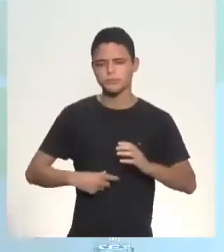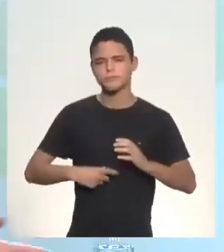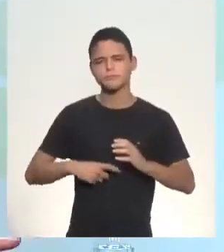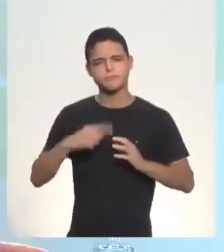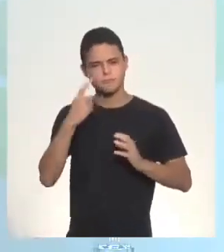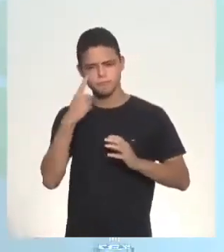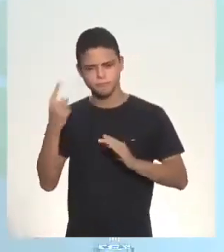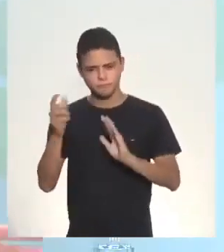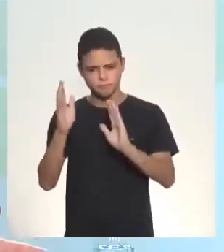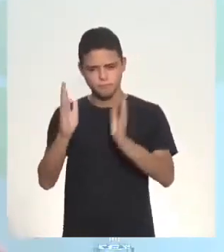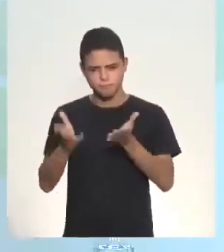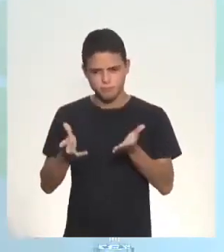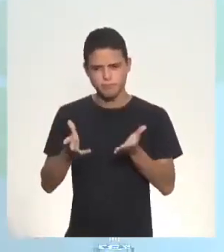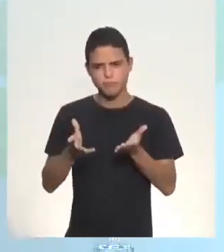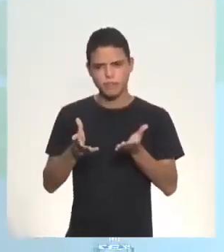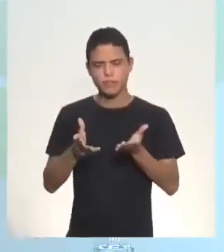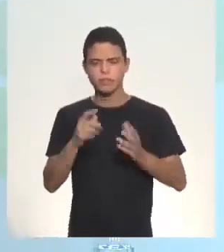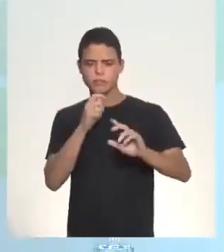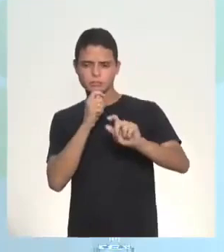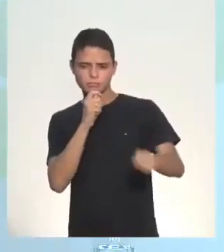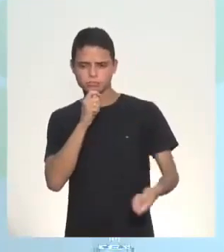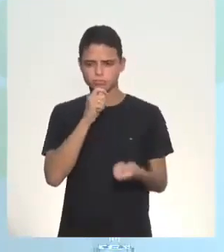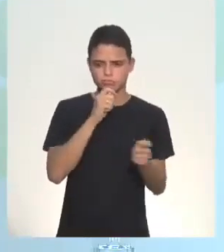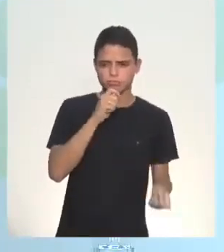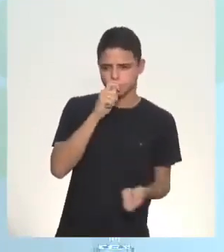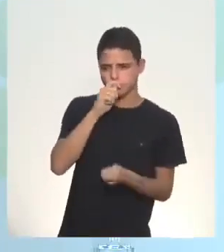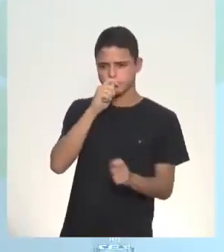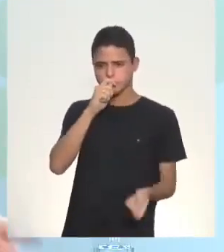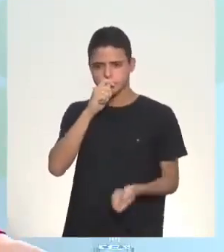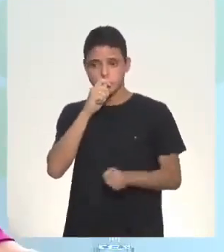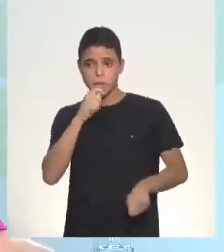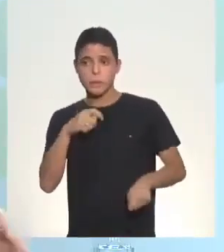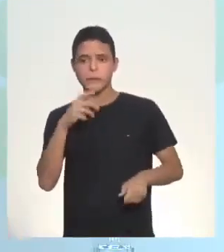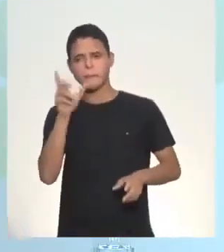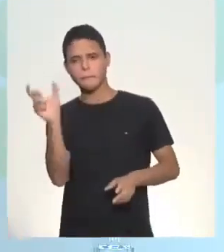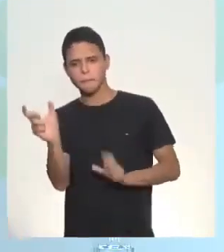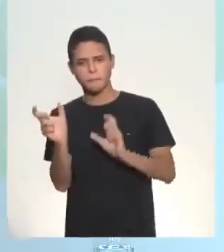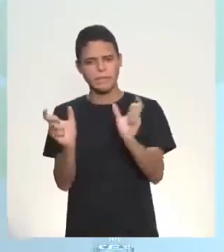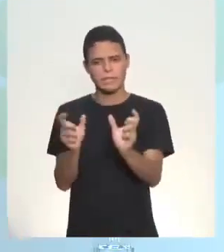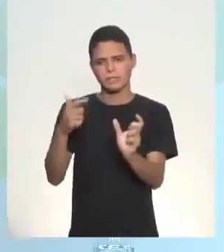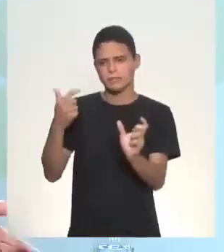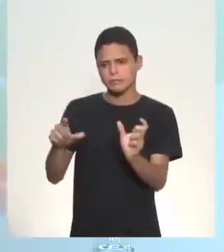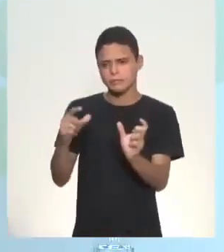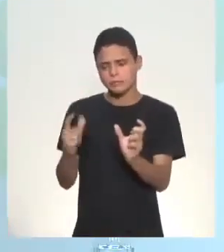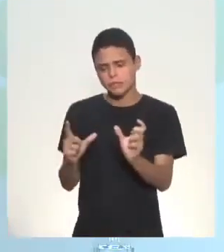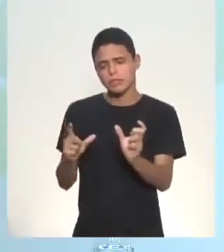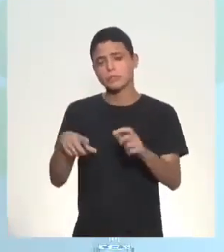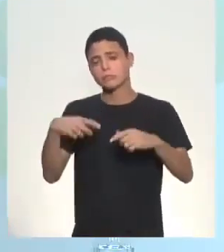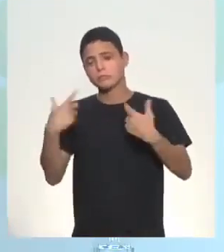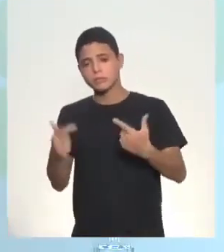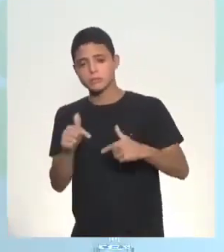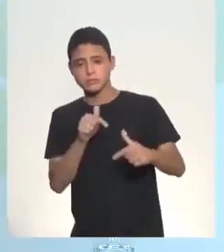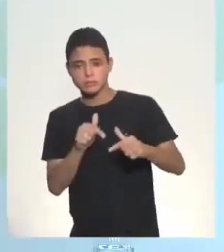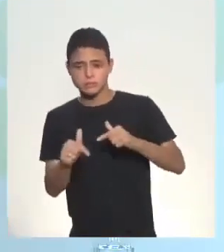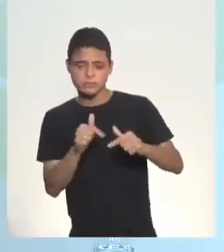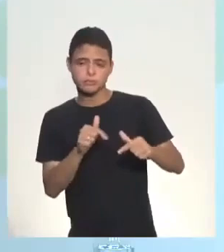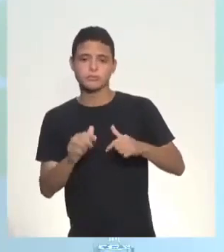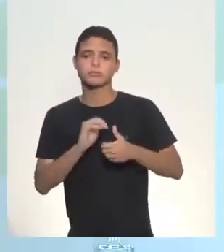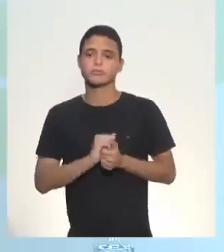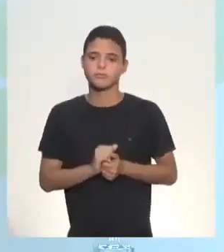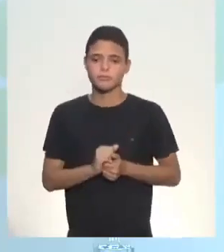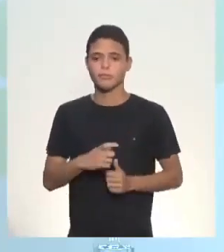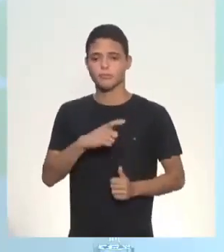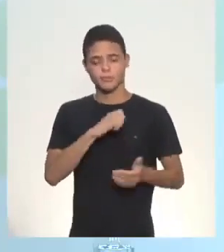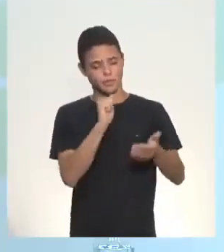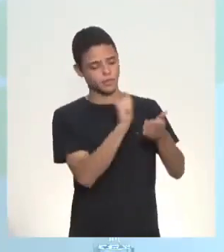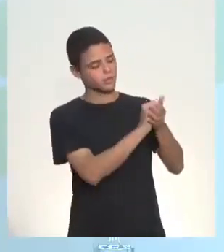palavras, Charlie Chaplin trouxe para a gente aqui mensagens que não deu para trabalhar nessa aula. Trabalhem mais na sala, gente, que é muito legal. Agora vamos à